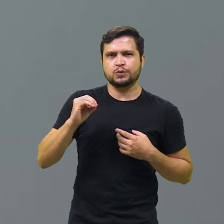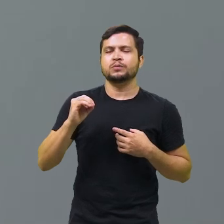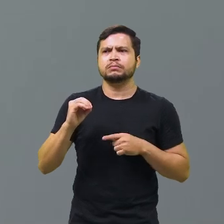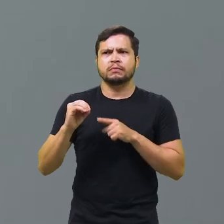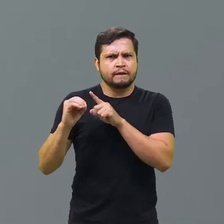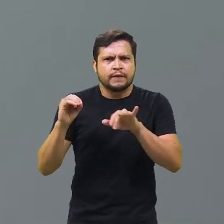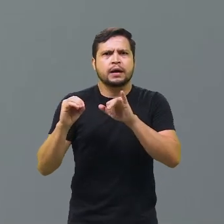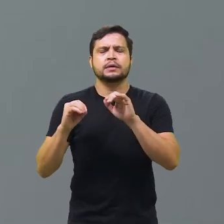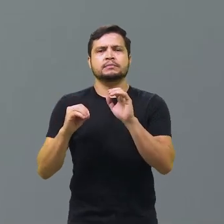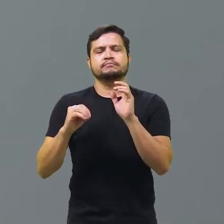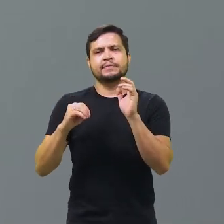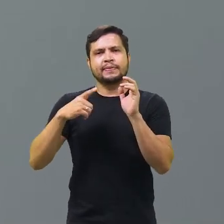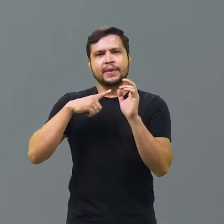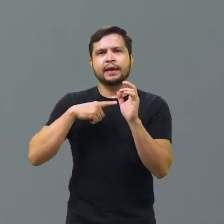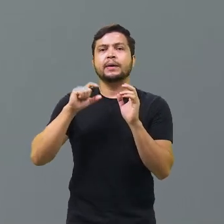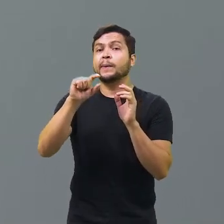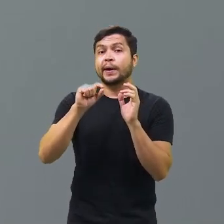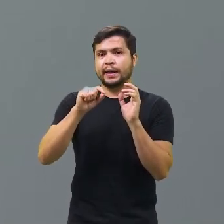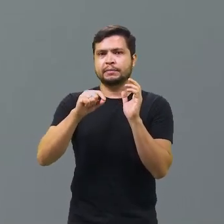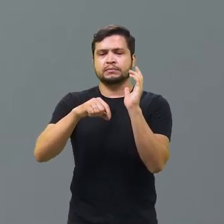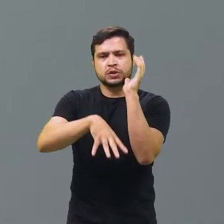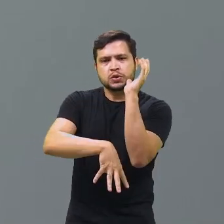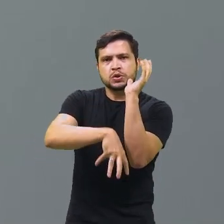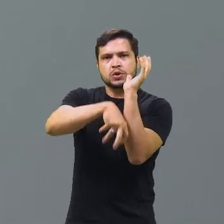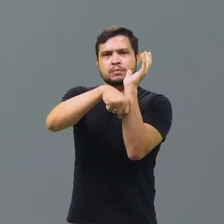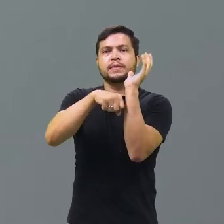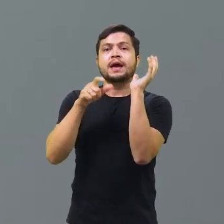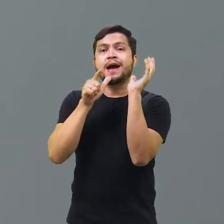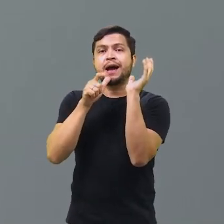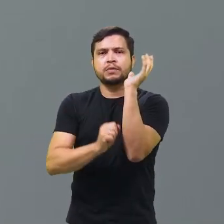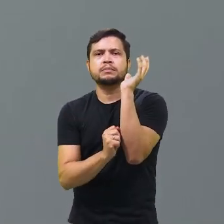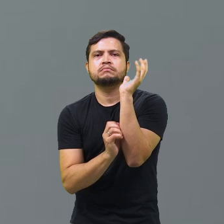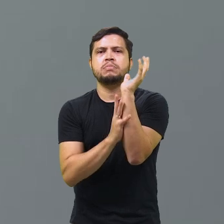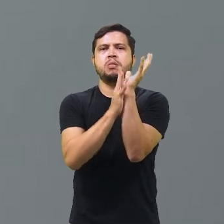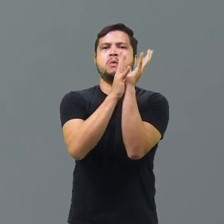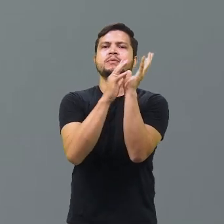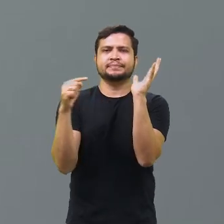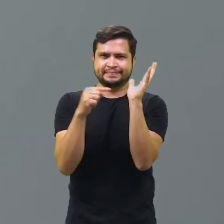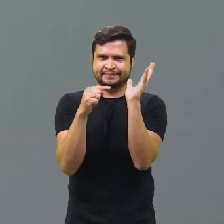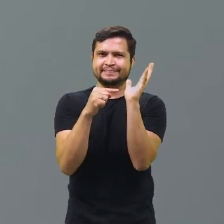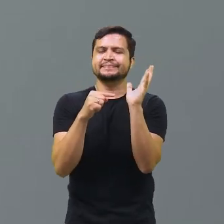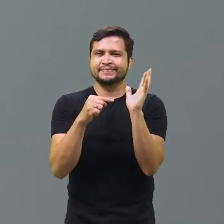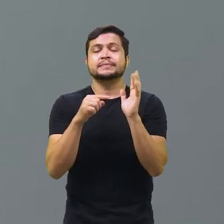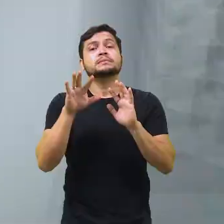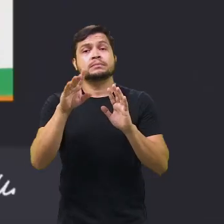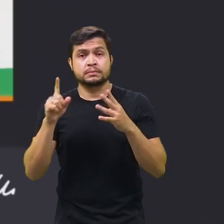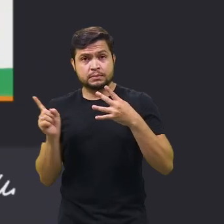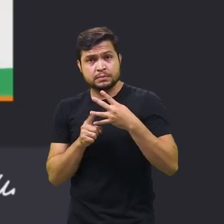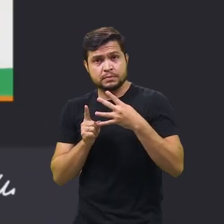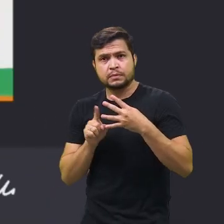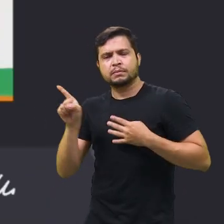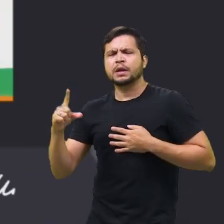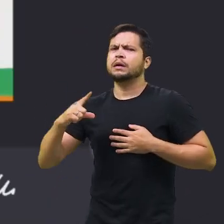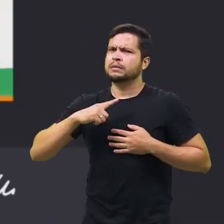aí da água nesse transporte dos gametas, né? Possibilitando aí a nossa fecundação. As gimnospermas são